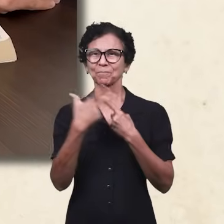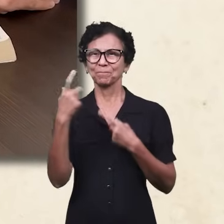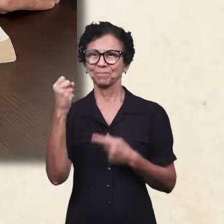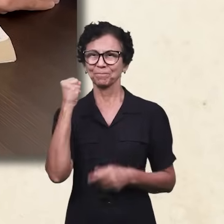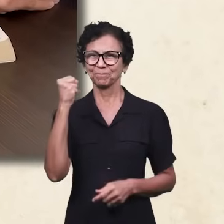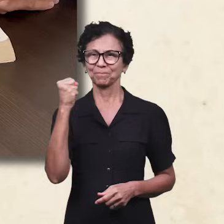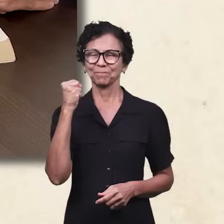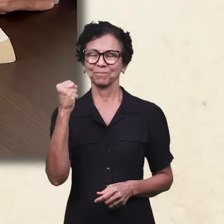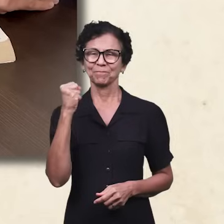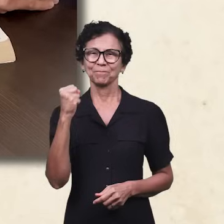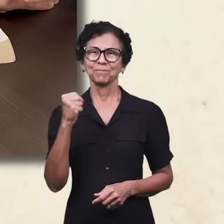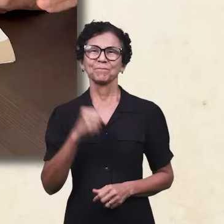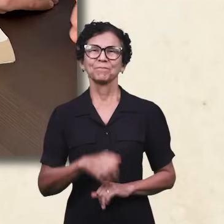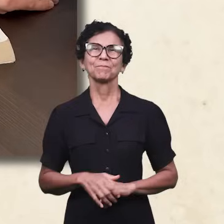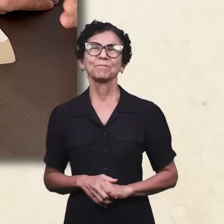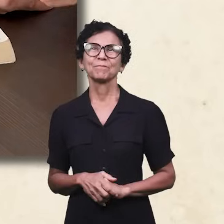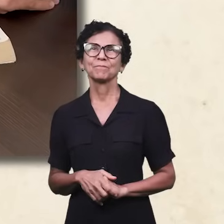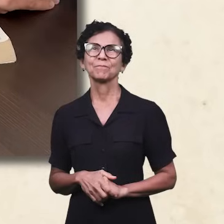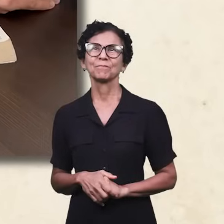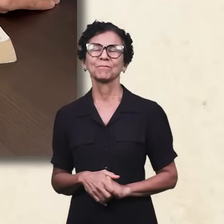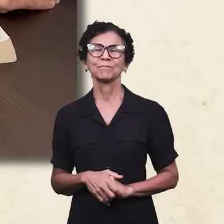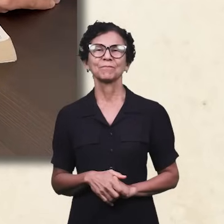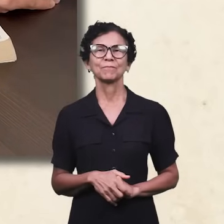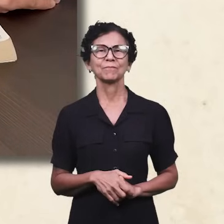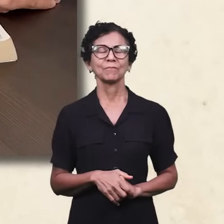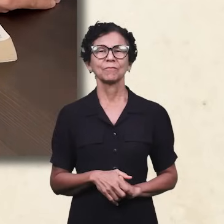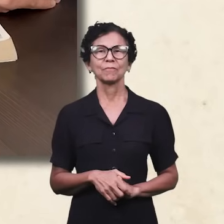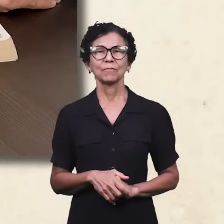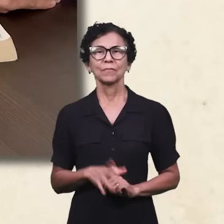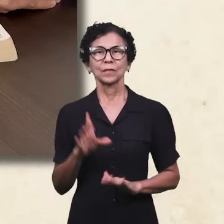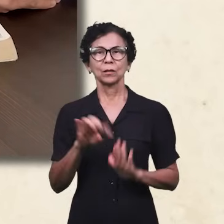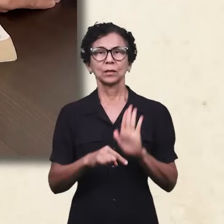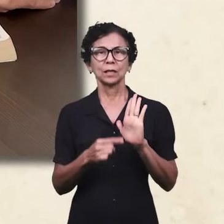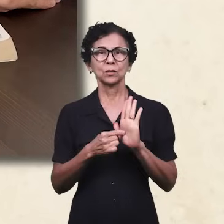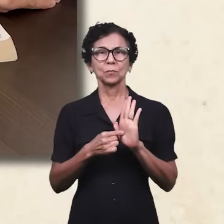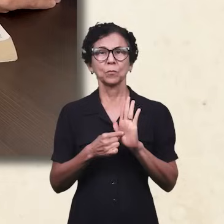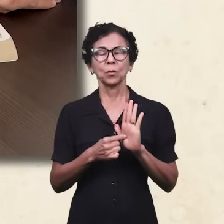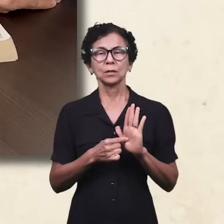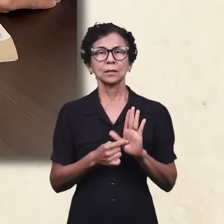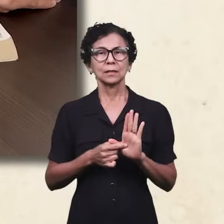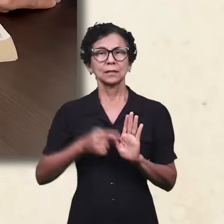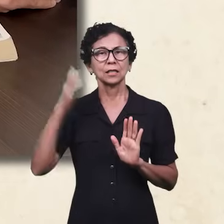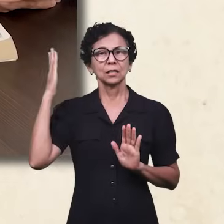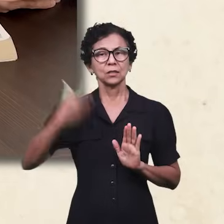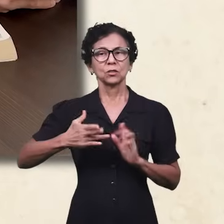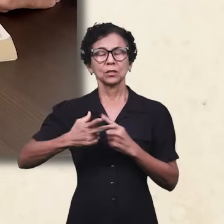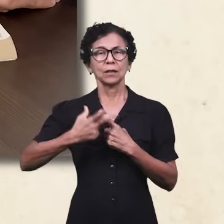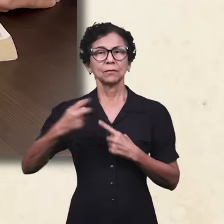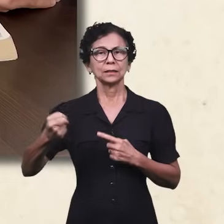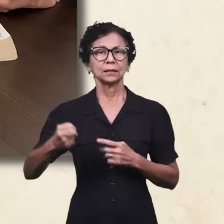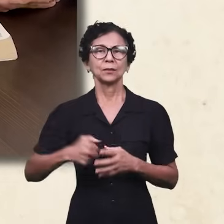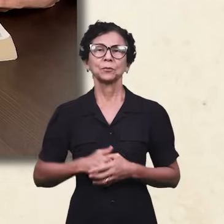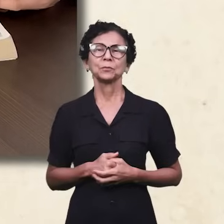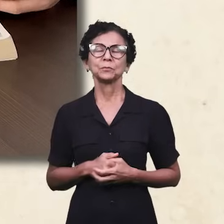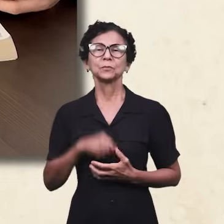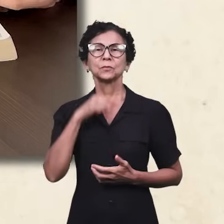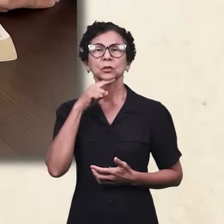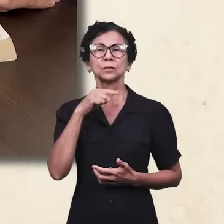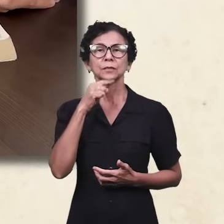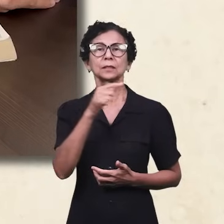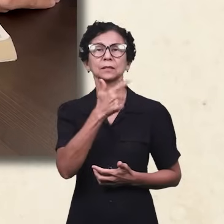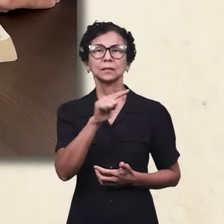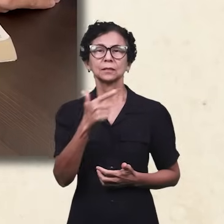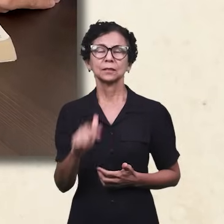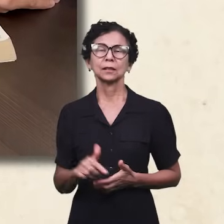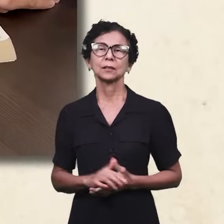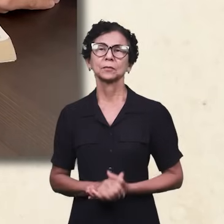você é vencedor percebe que o texto tá tá tá no passado né você já venceu não é uma dúvida E aí